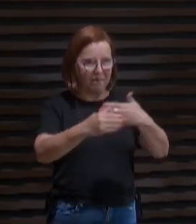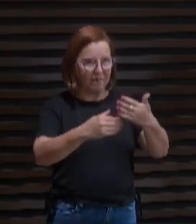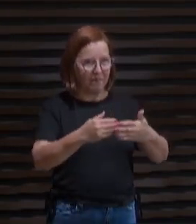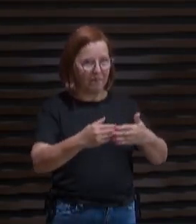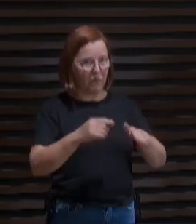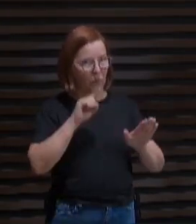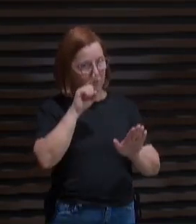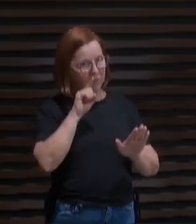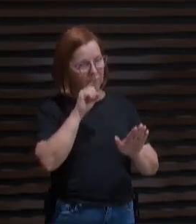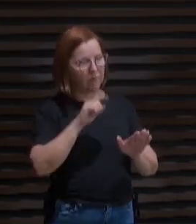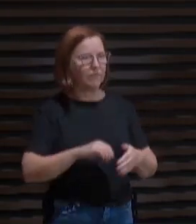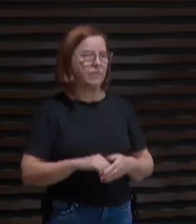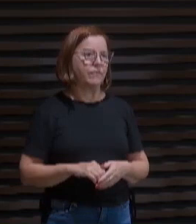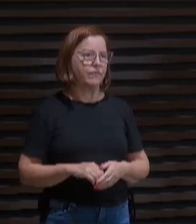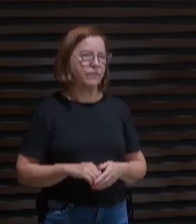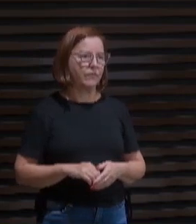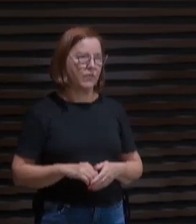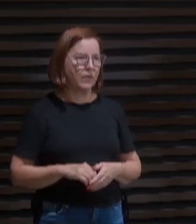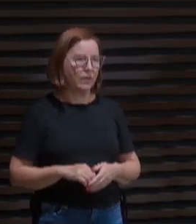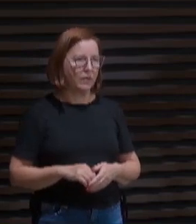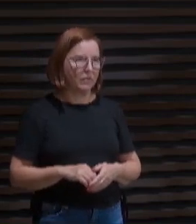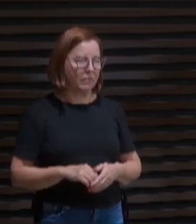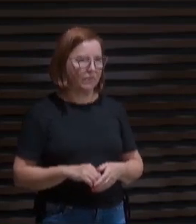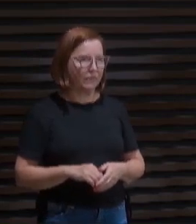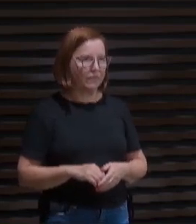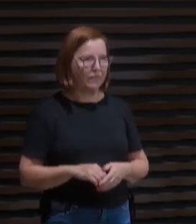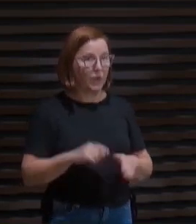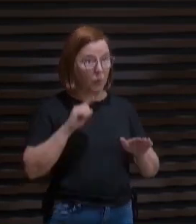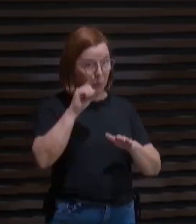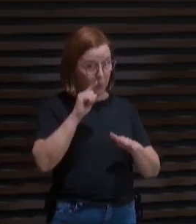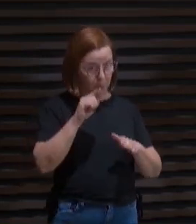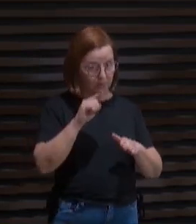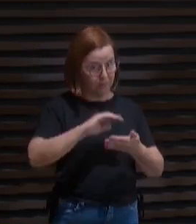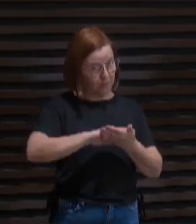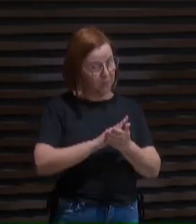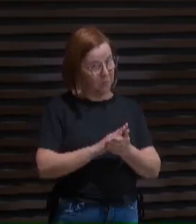cuidado. Cuidado que isso aí vai afundar com você e comigo.